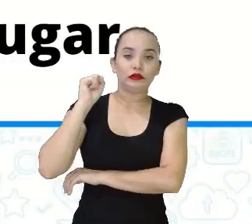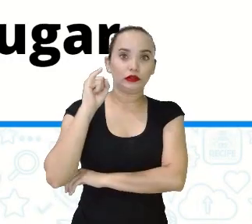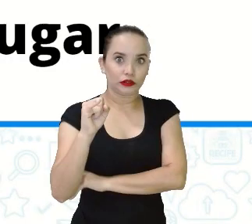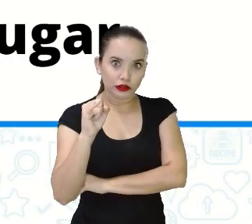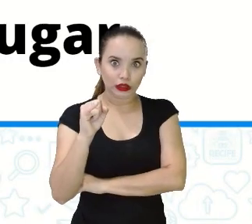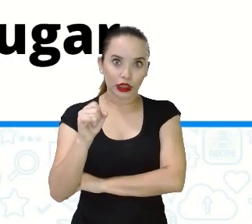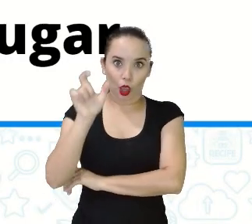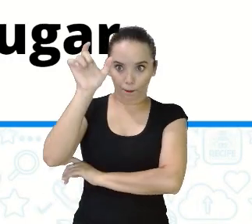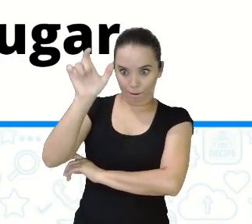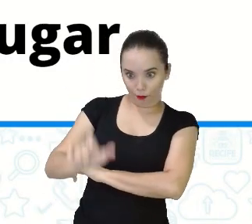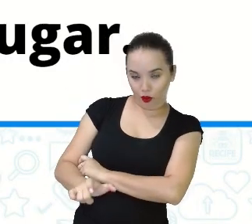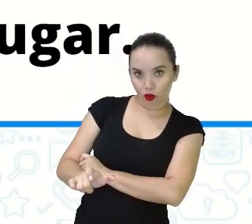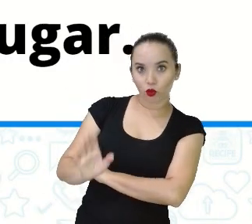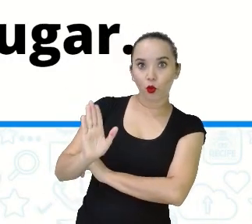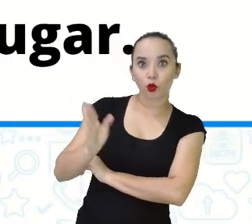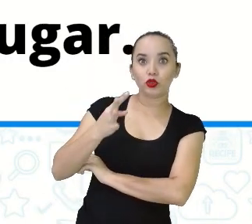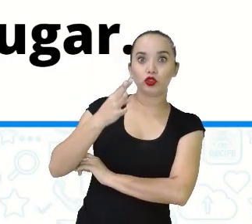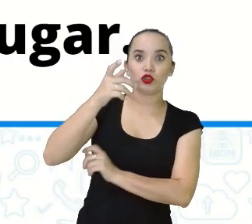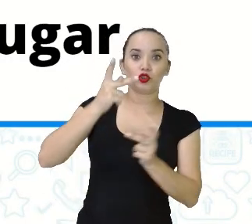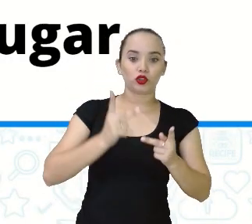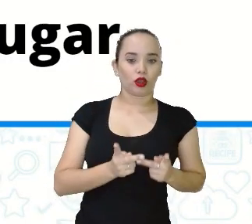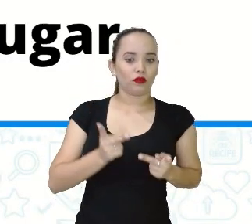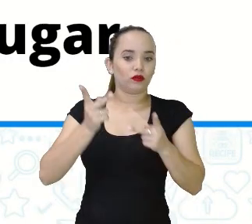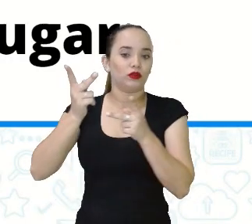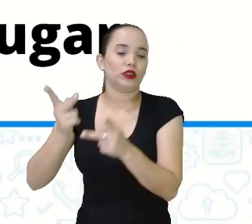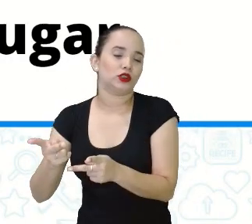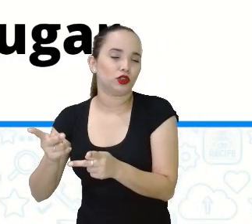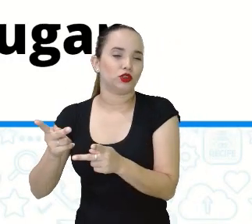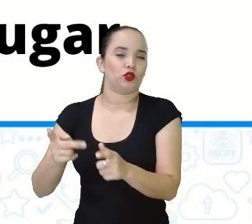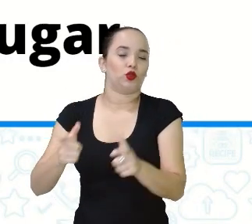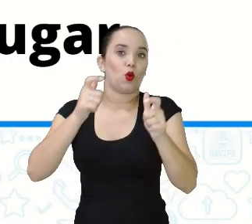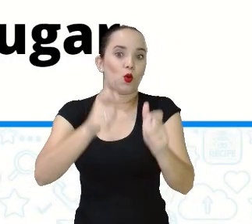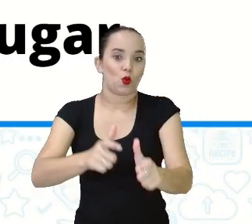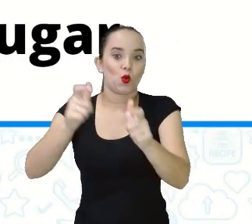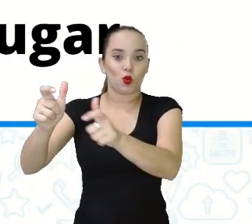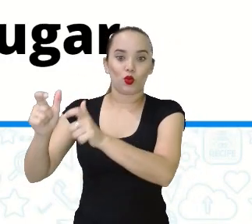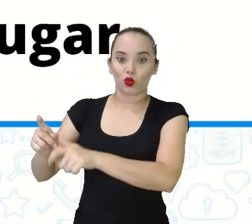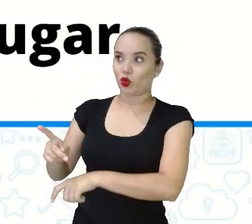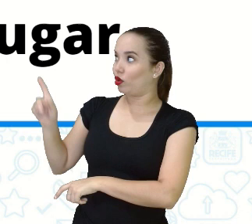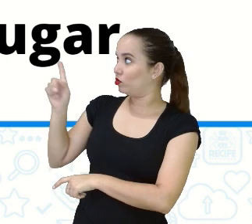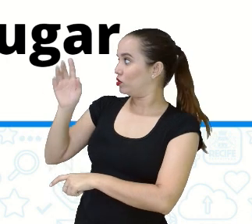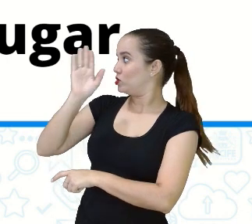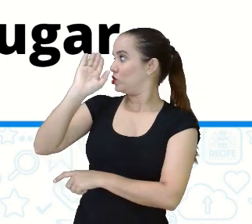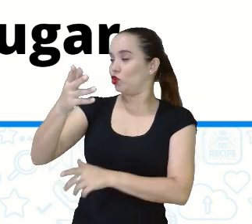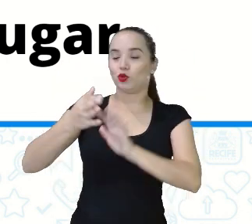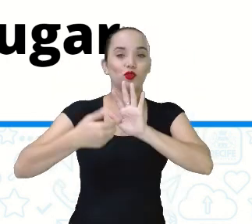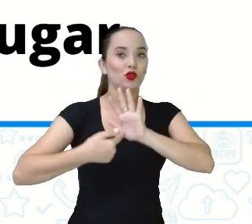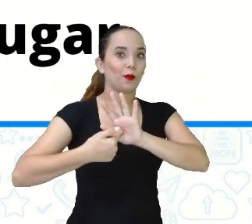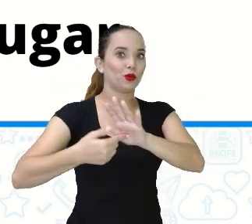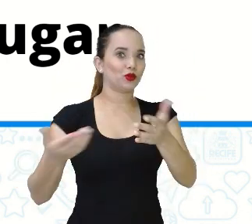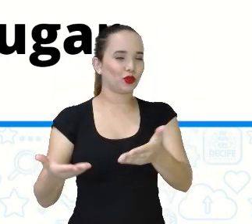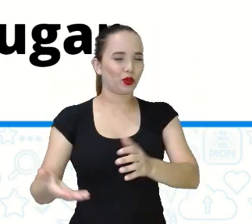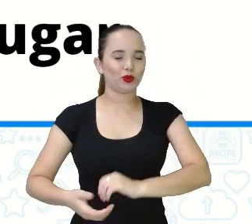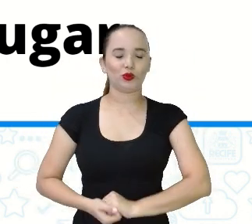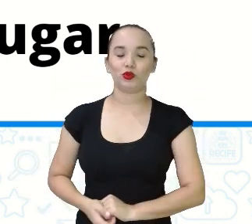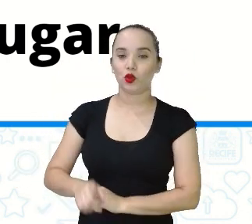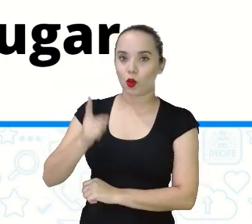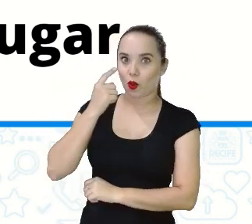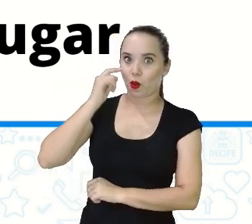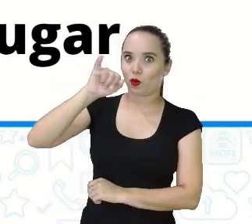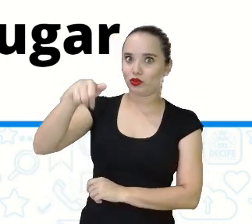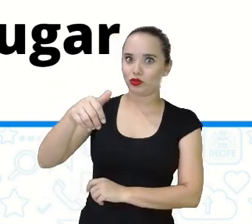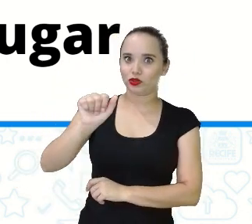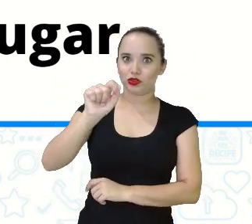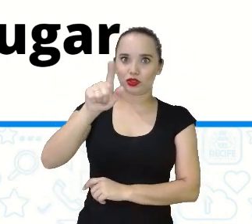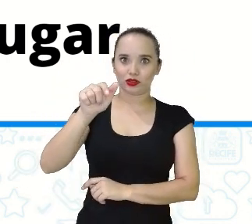ou ela já visitou algum desse lugar que eu falei hoje. Olha, o Jaziel disse que visitou a